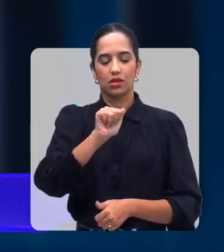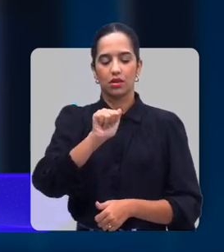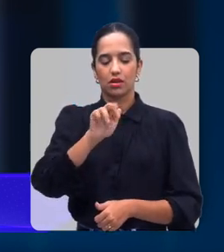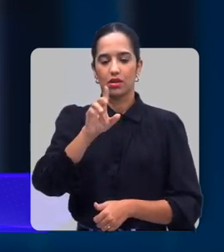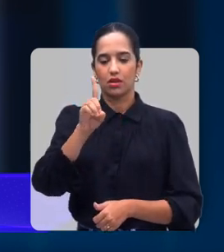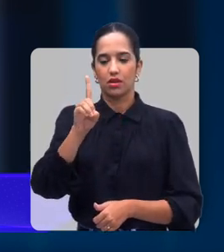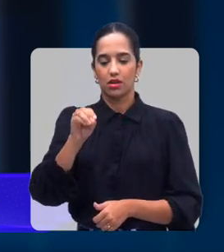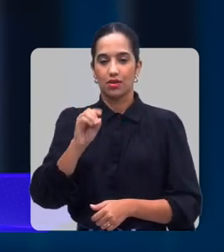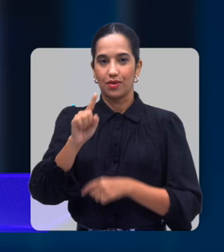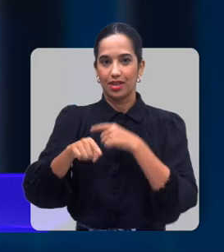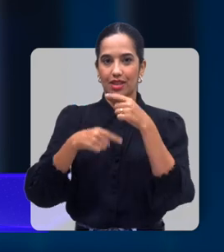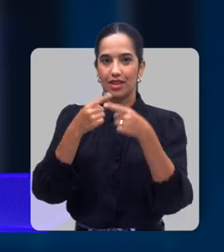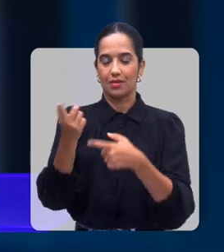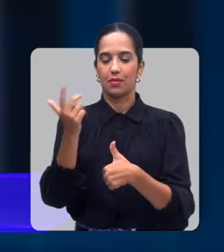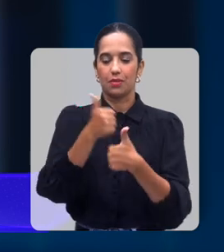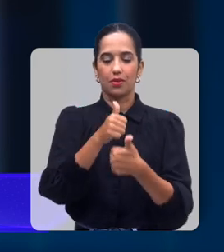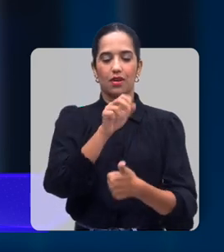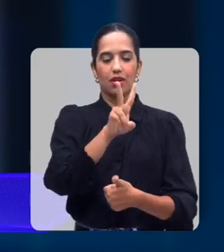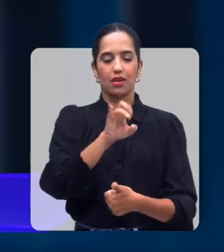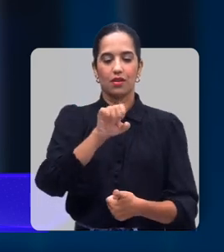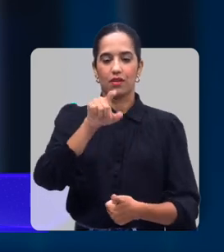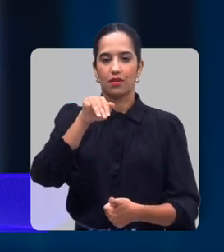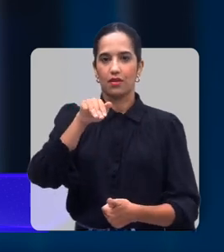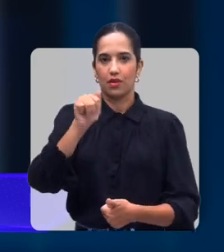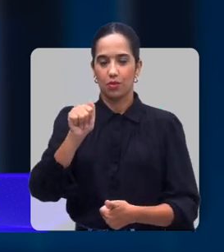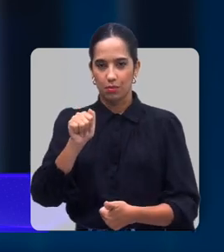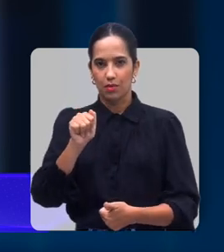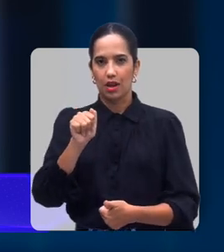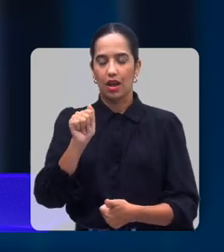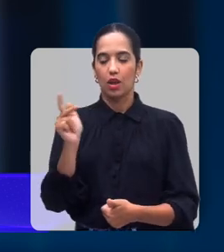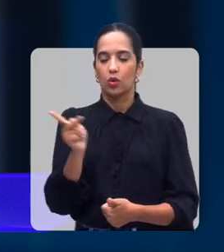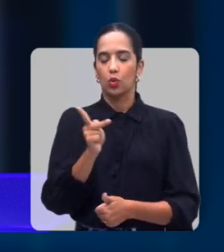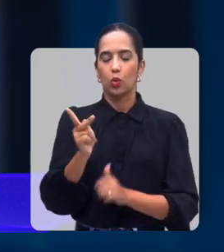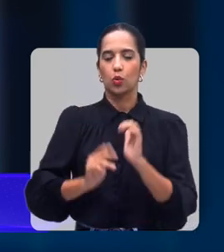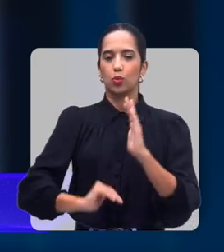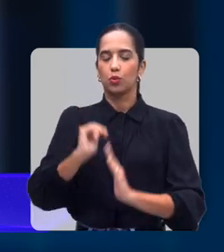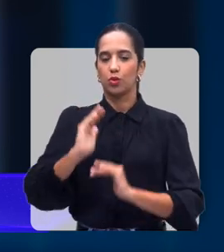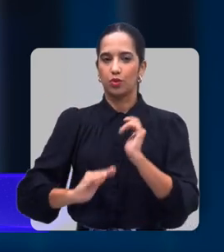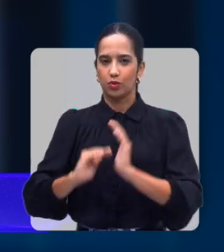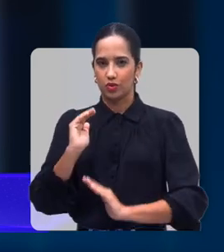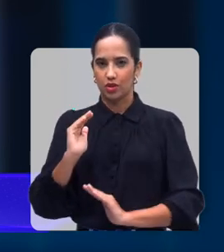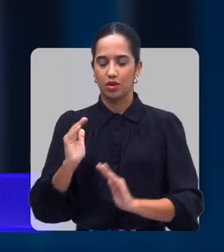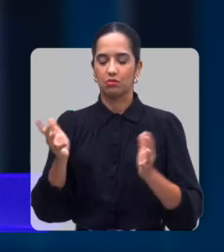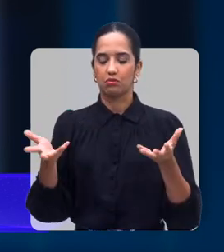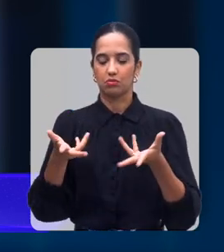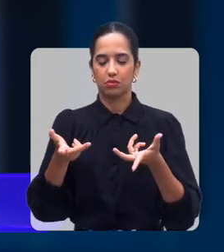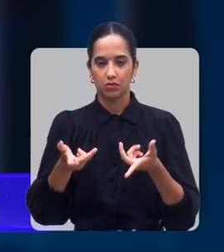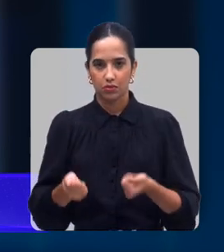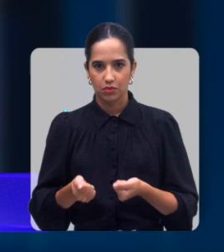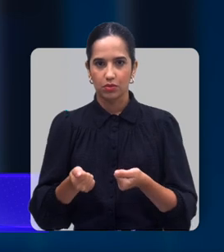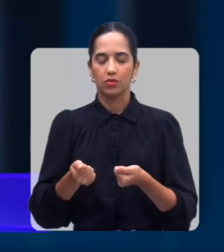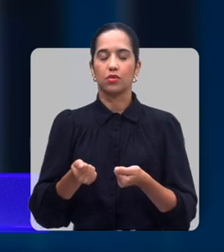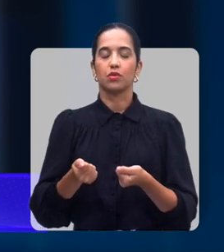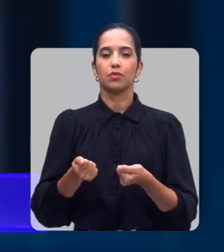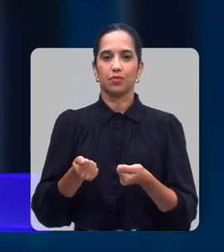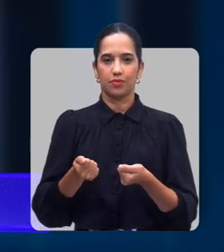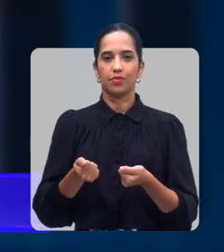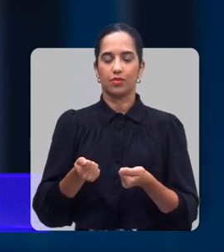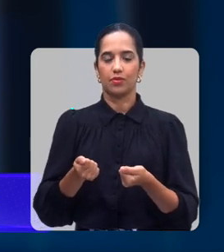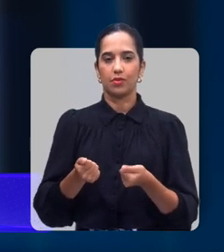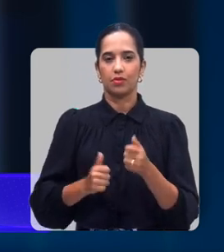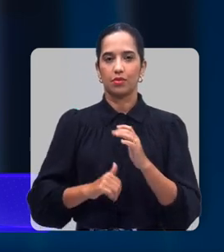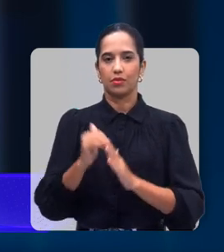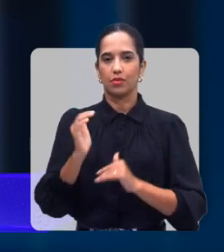depois veio a Vilma Rocha. Dois profissionais, né? Ou seja, tanto o Erinaldo como a